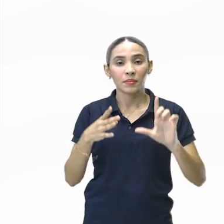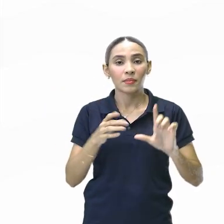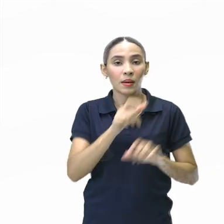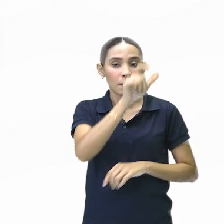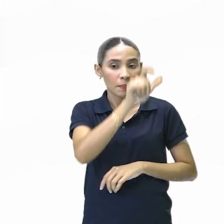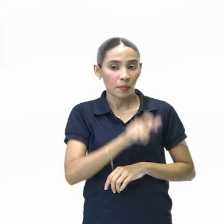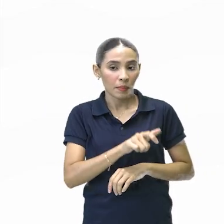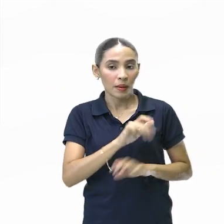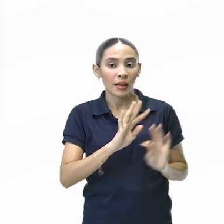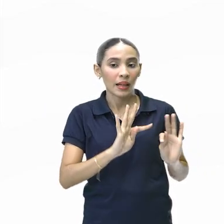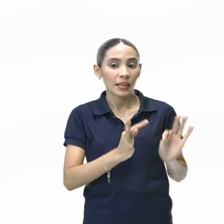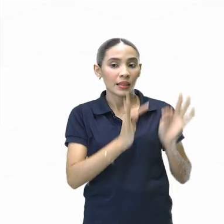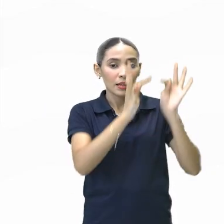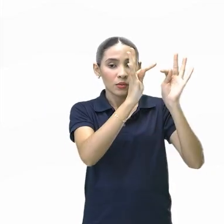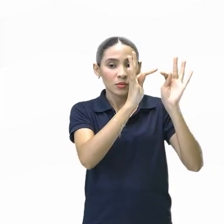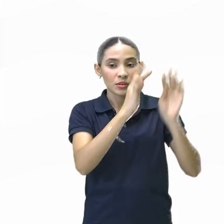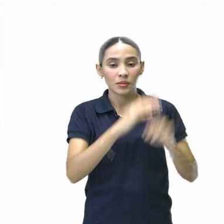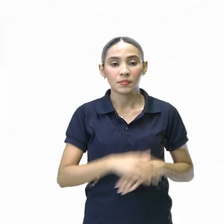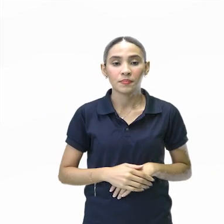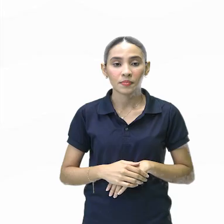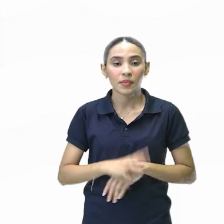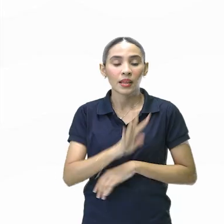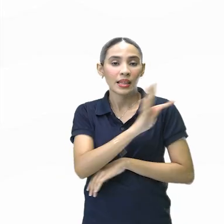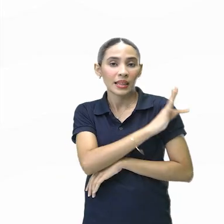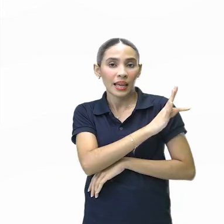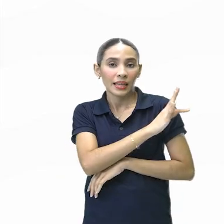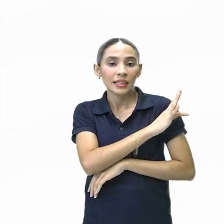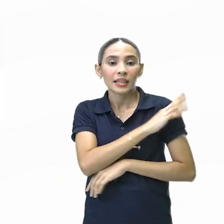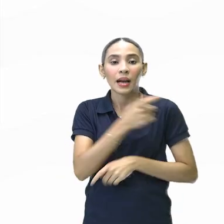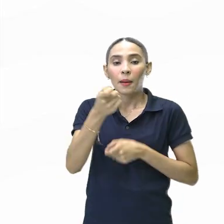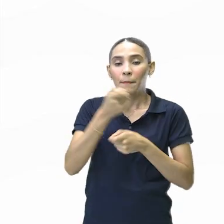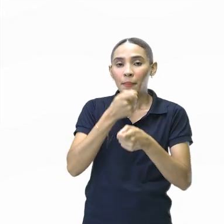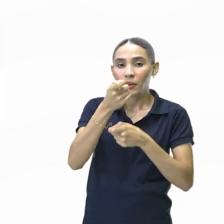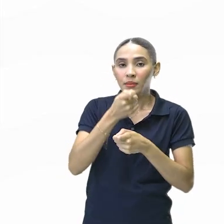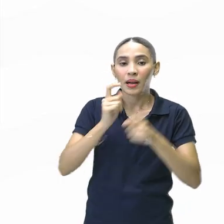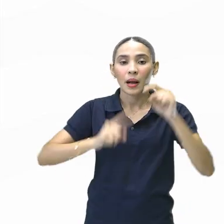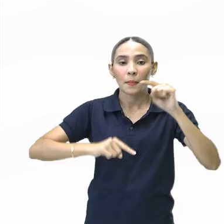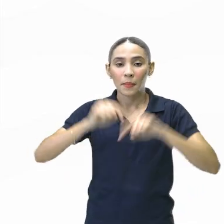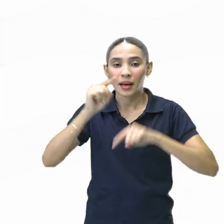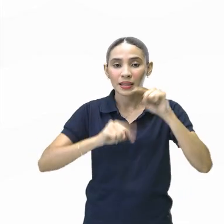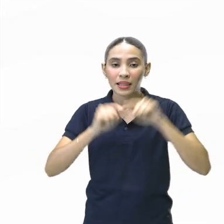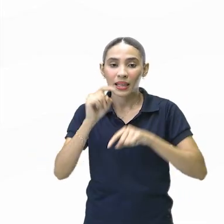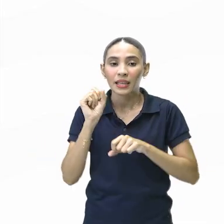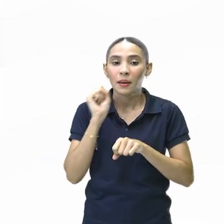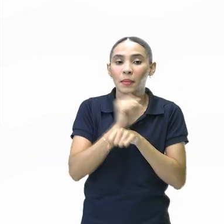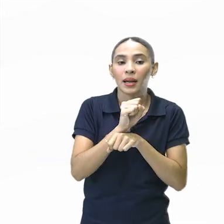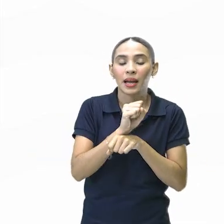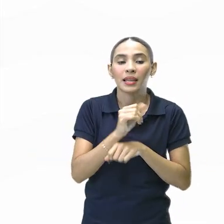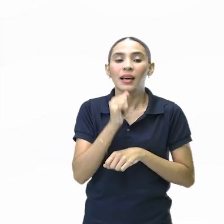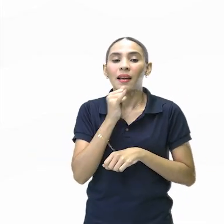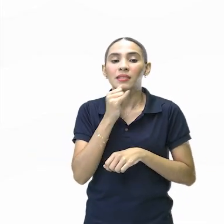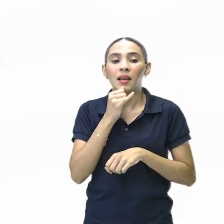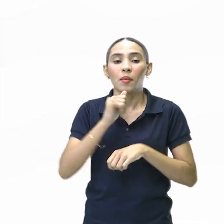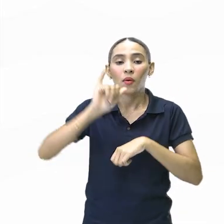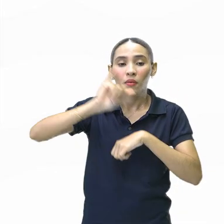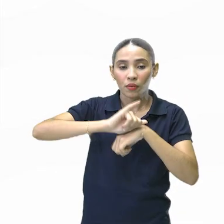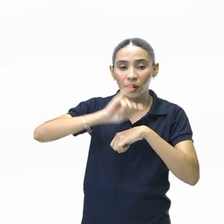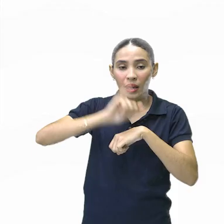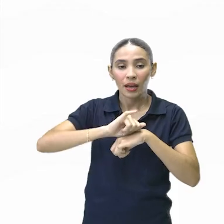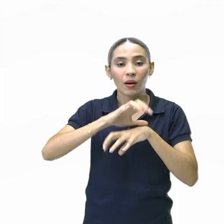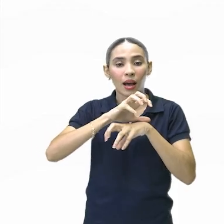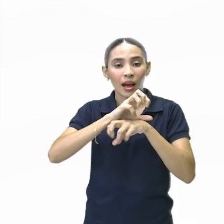tecnologia, né, a técnica de manipular a matéria inerte, por exemplo, o ferro,